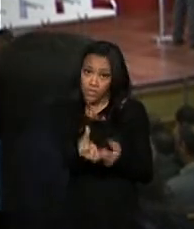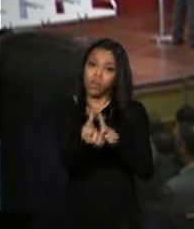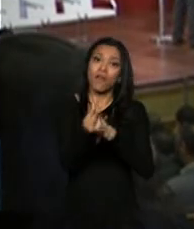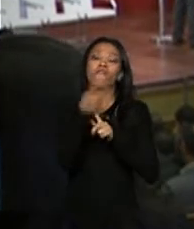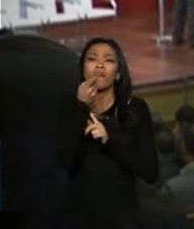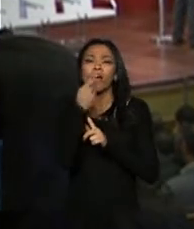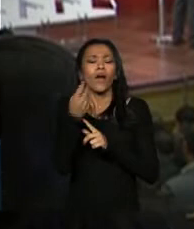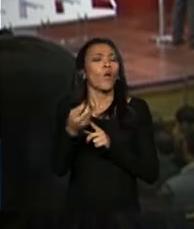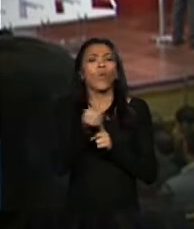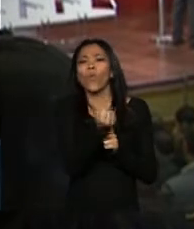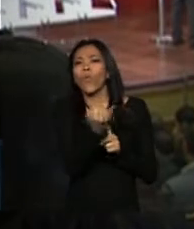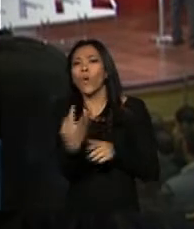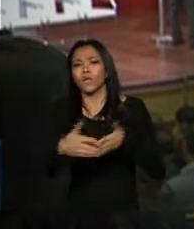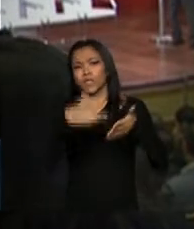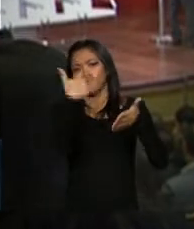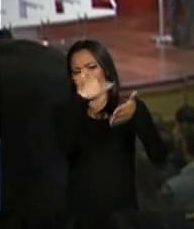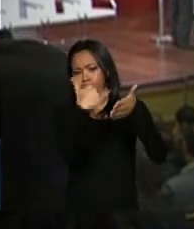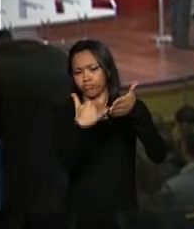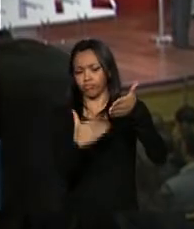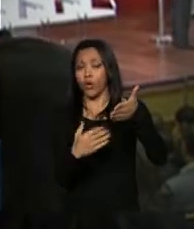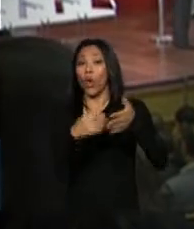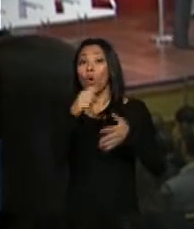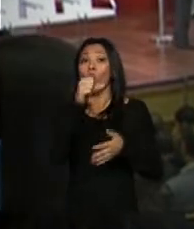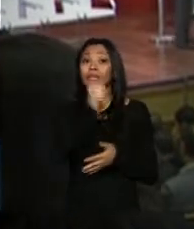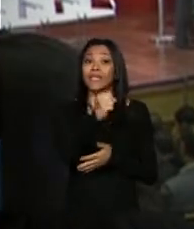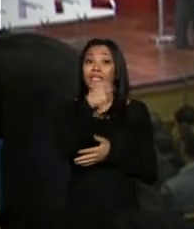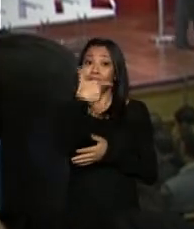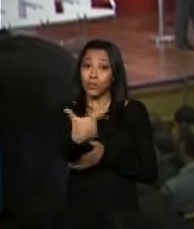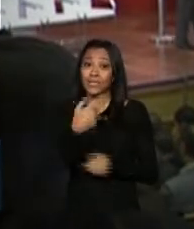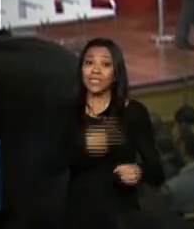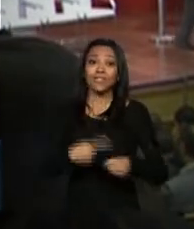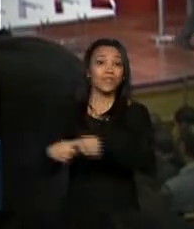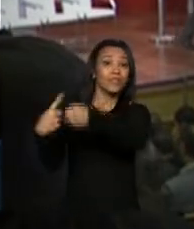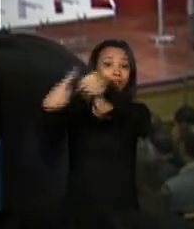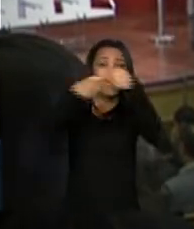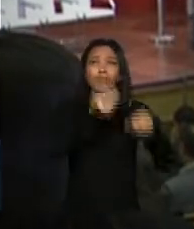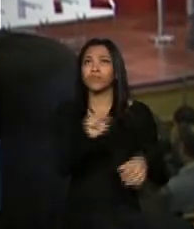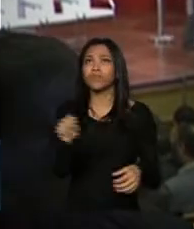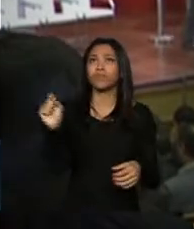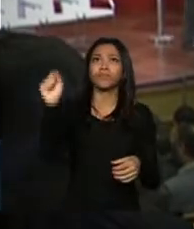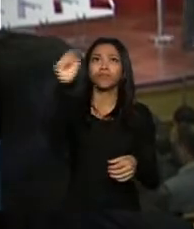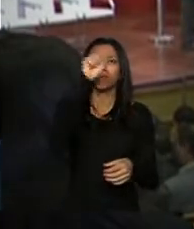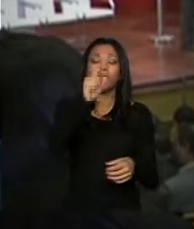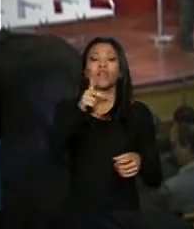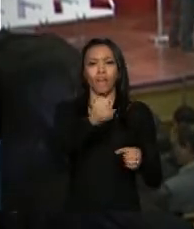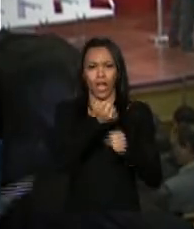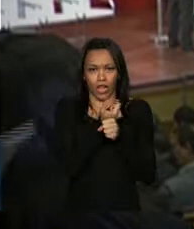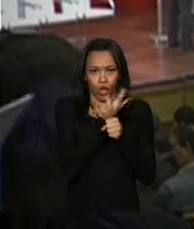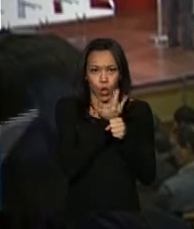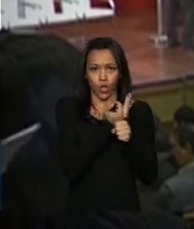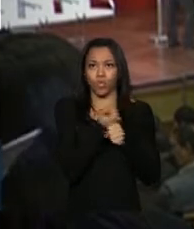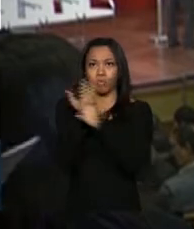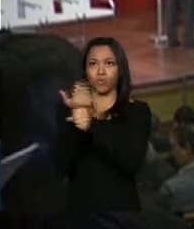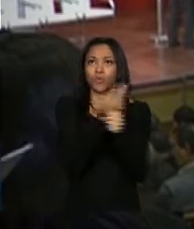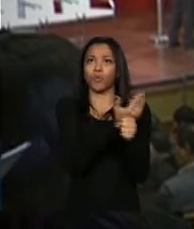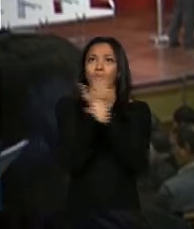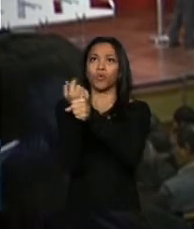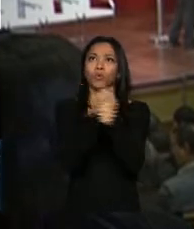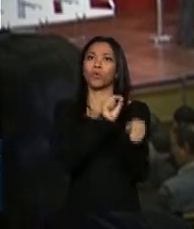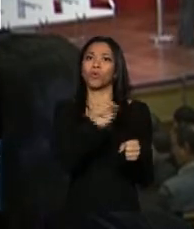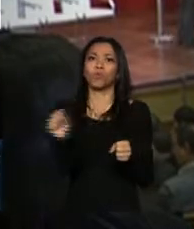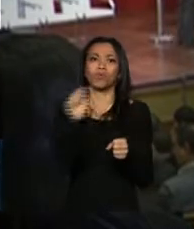são as 82 primeiras cidades escolhidas para participar da rota de revezamento da tocha. Essa